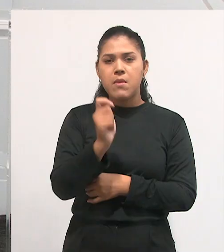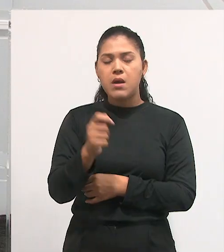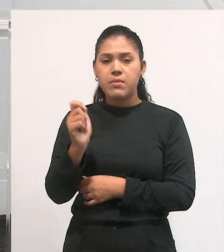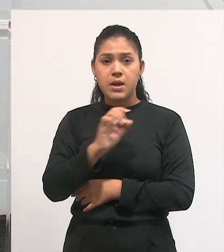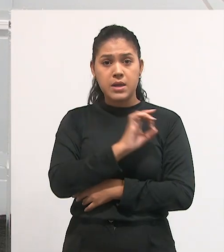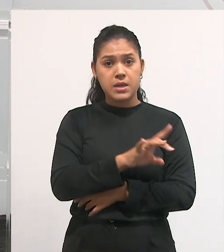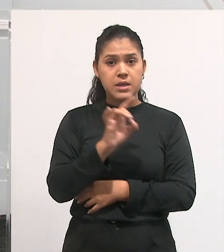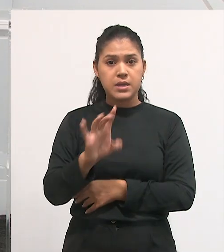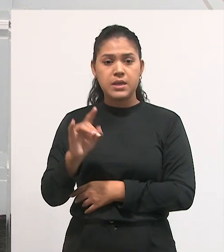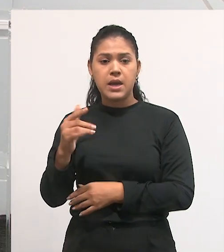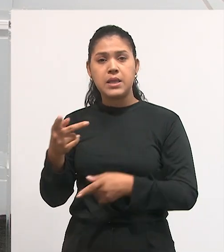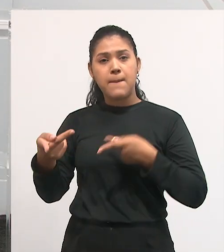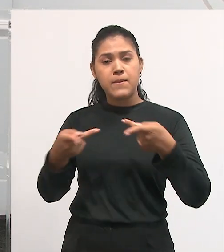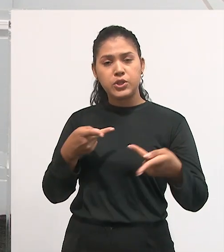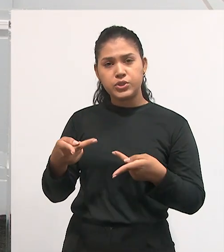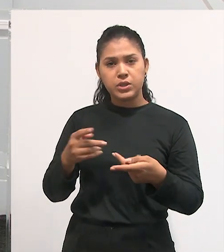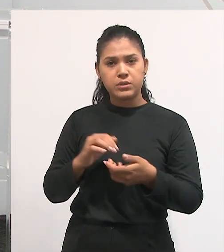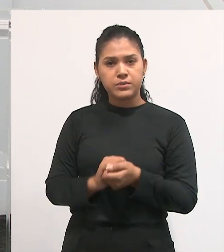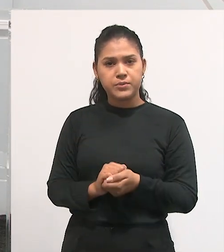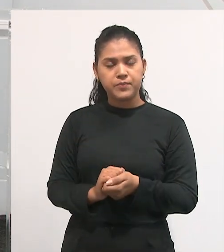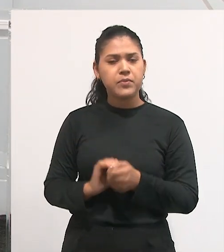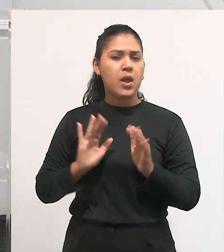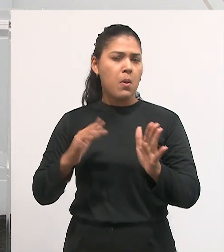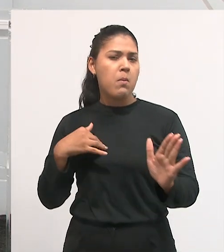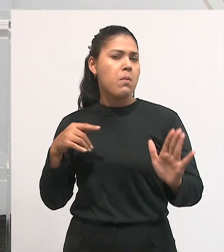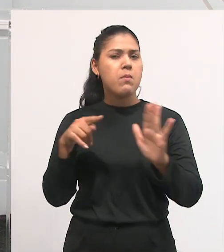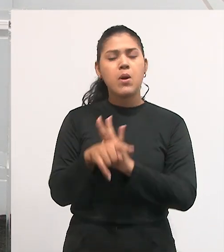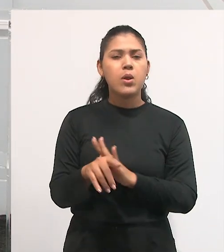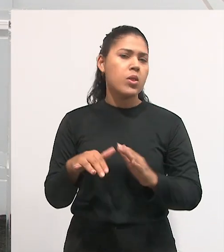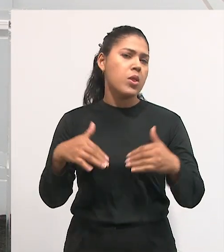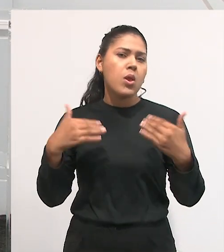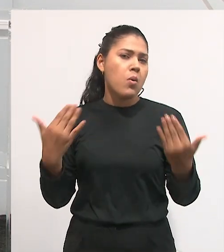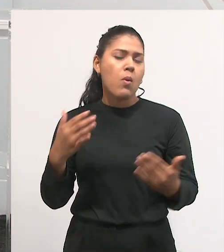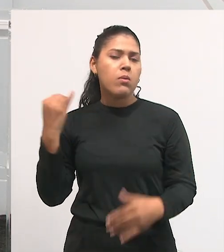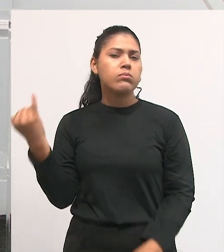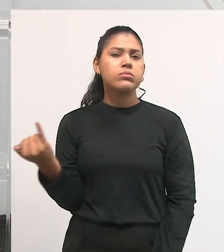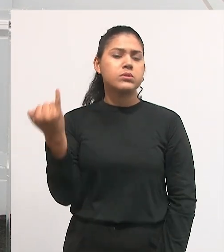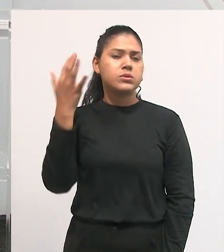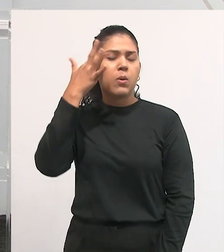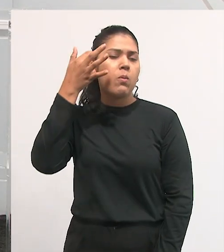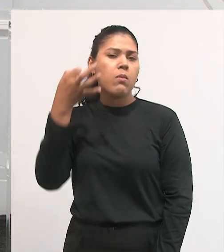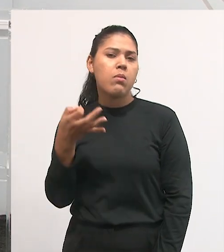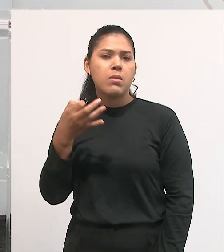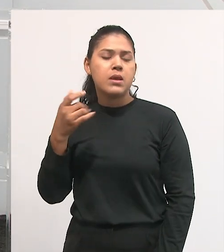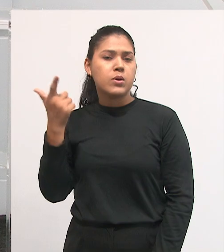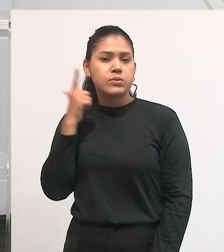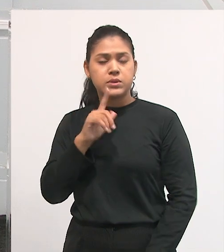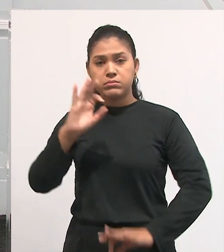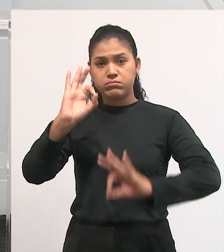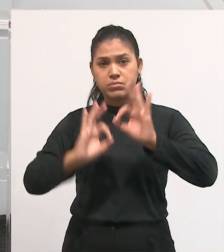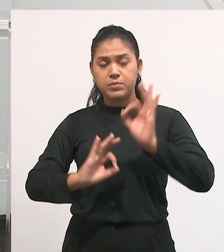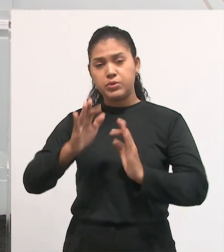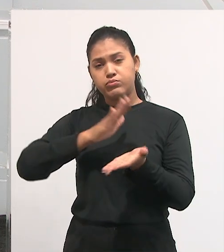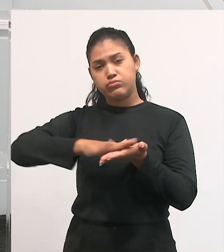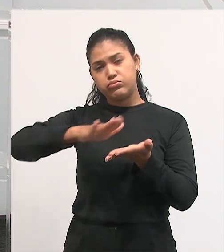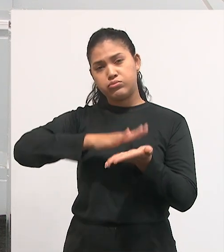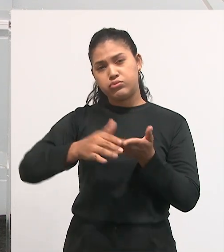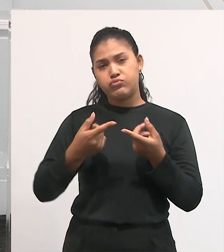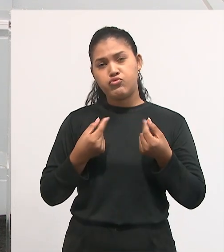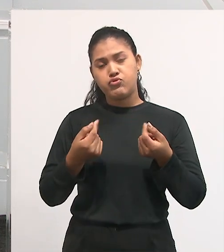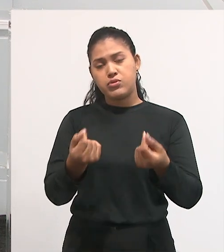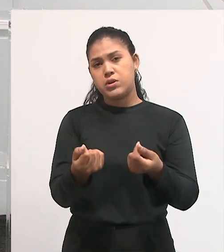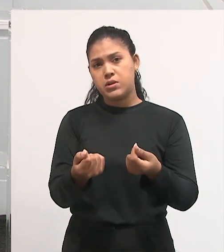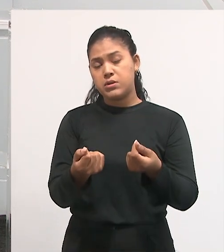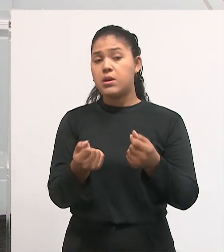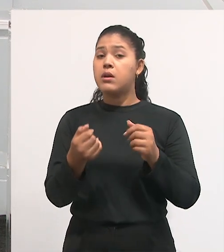vocês, olhando, né, qual que é a importância de você definir bem aí os custos, né, para você não incorrer em erros, porque um custo que às